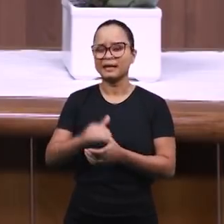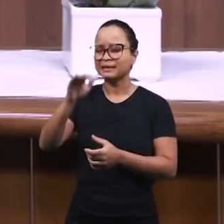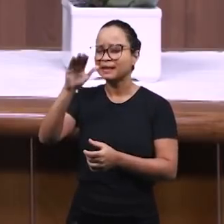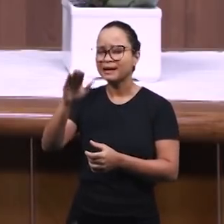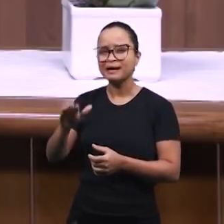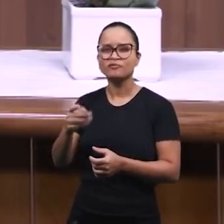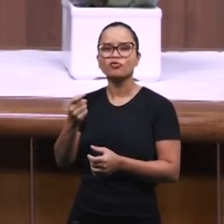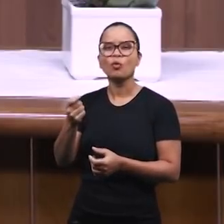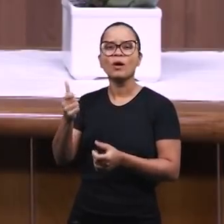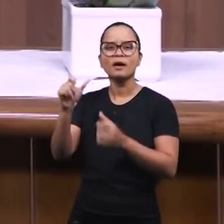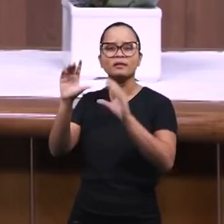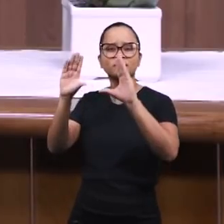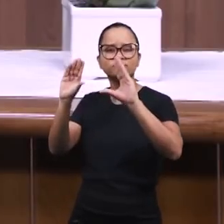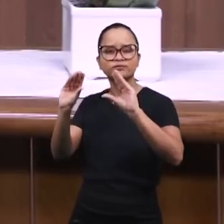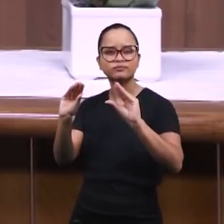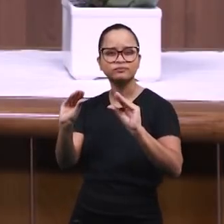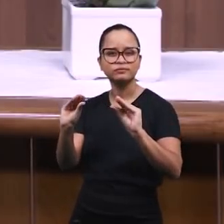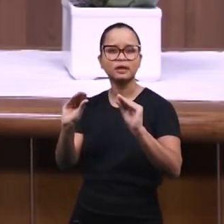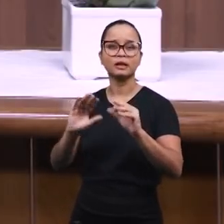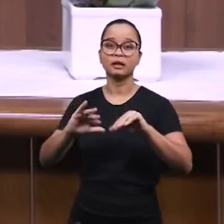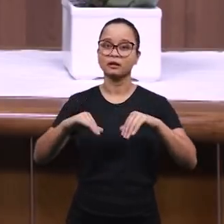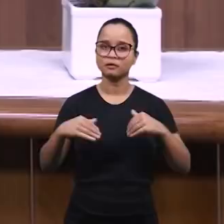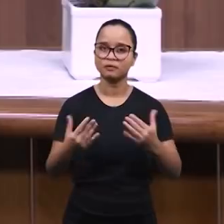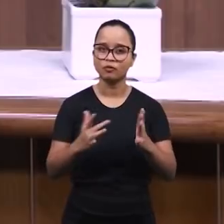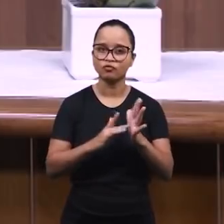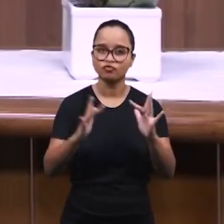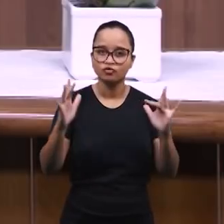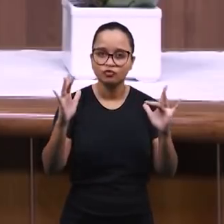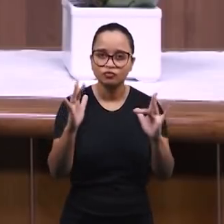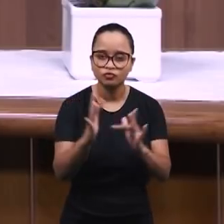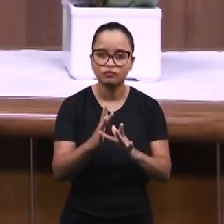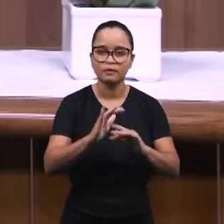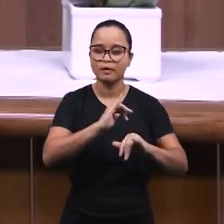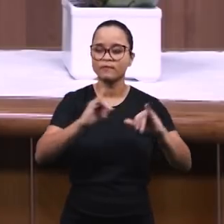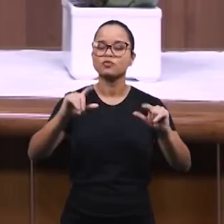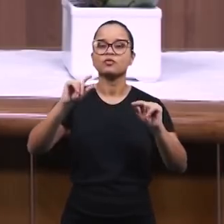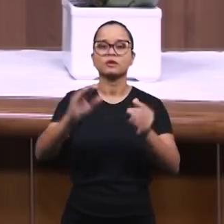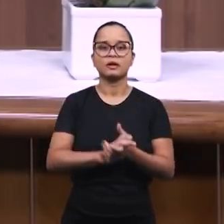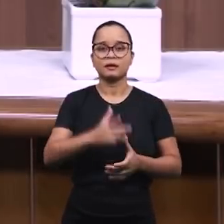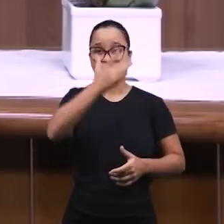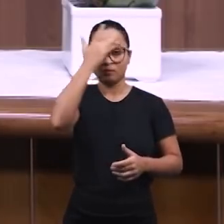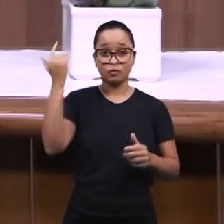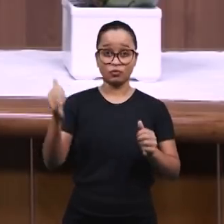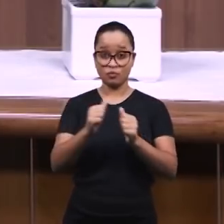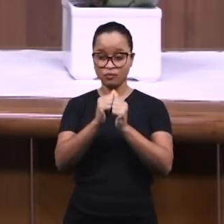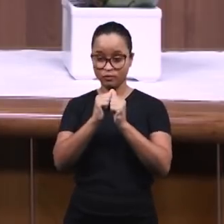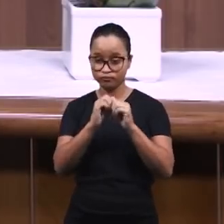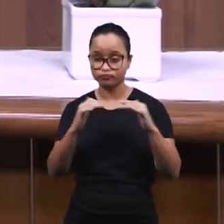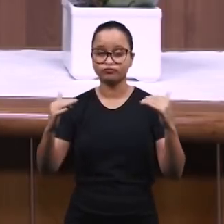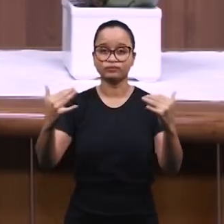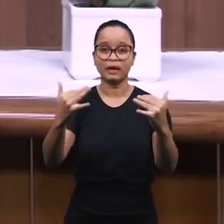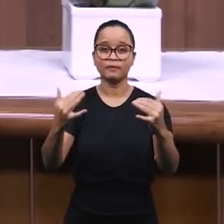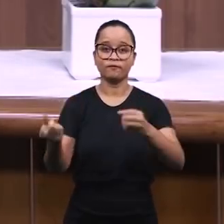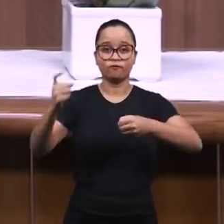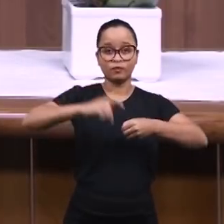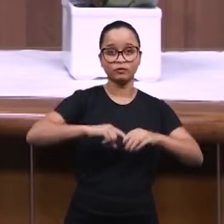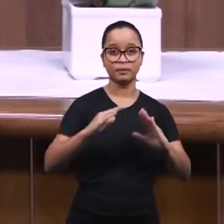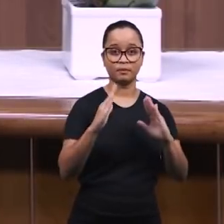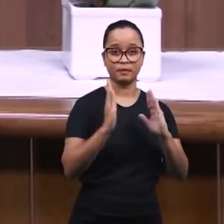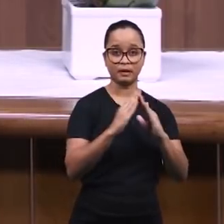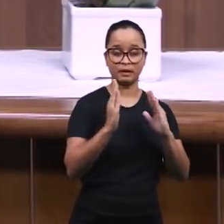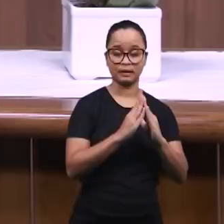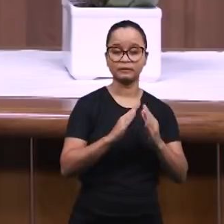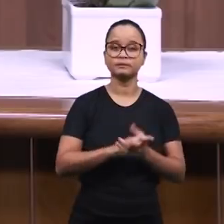estava declinando, anoitecendo, e Jesus então dispensa a multidão volta para suas casas e